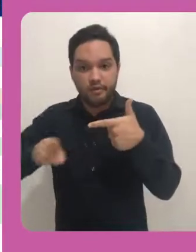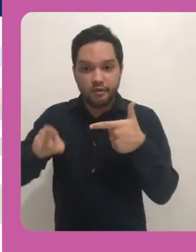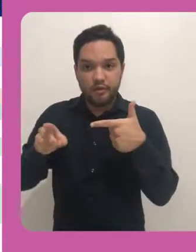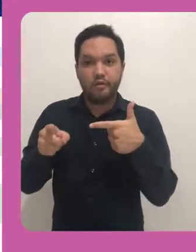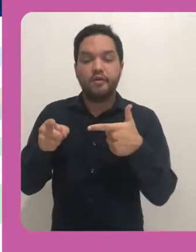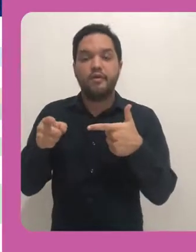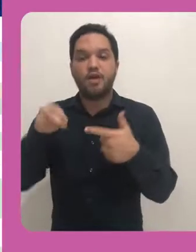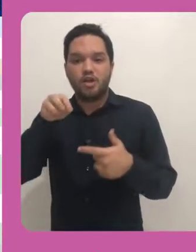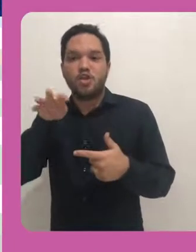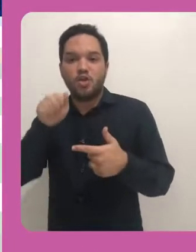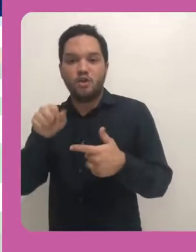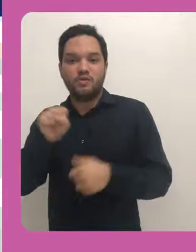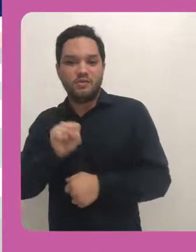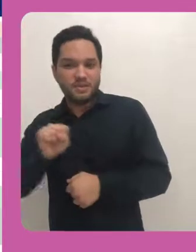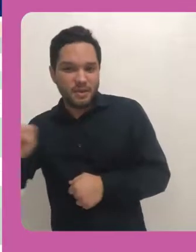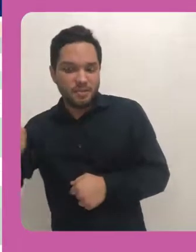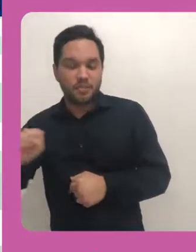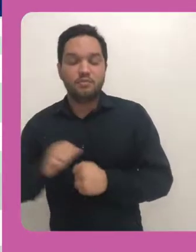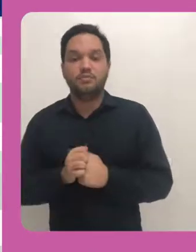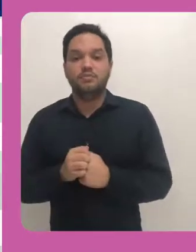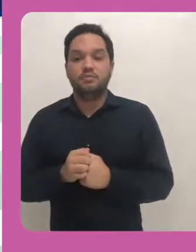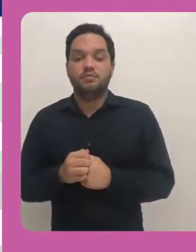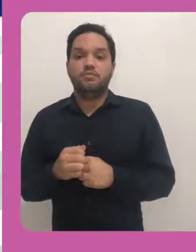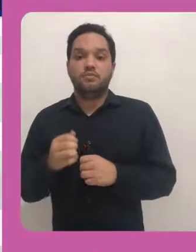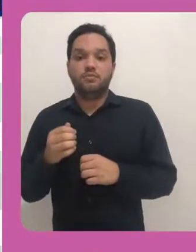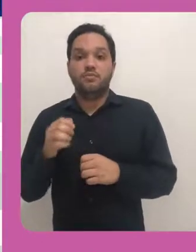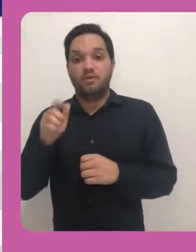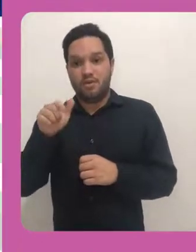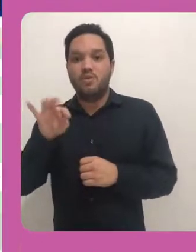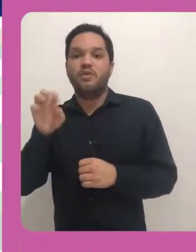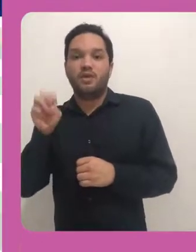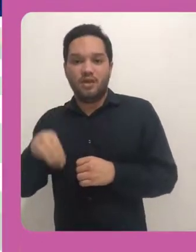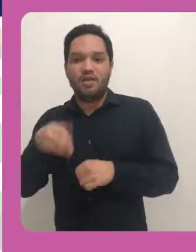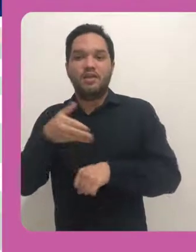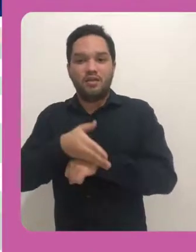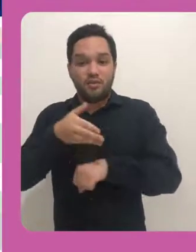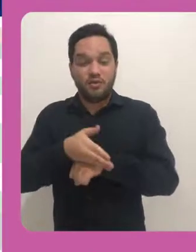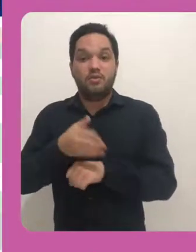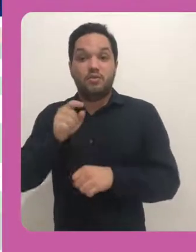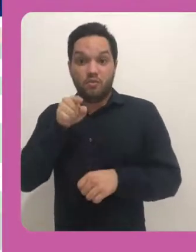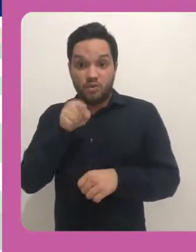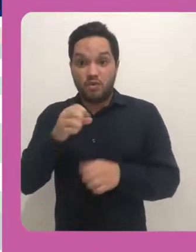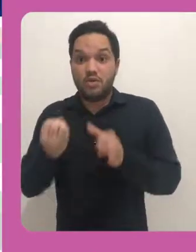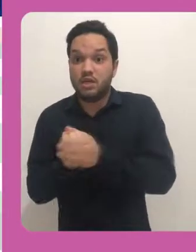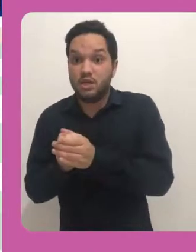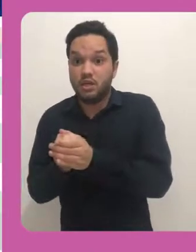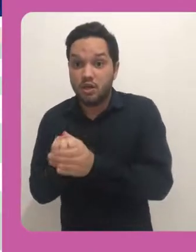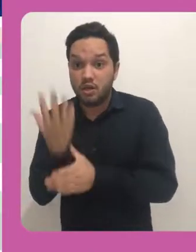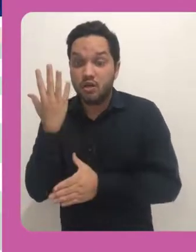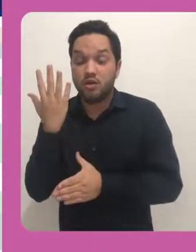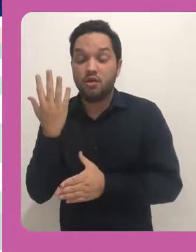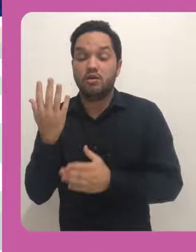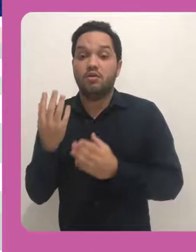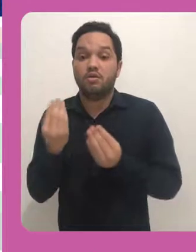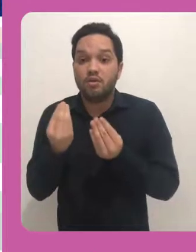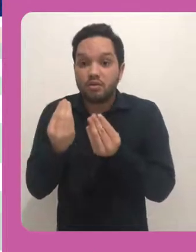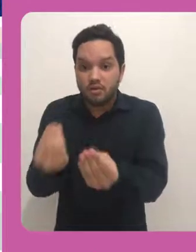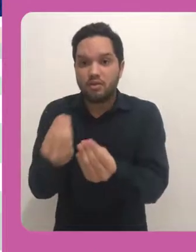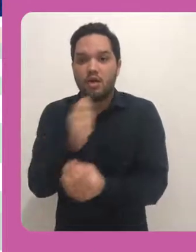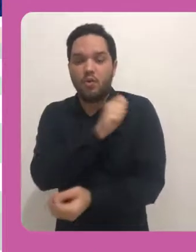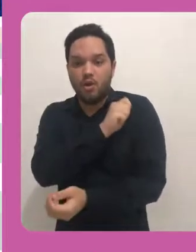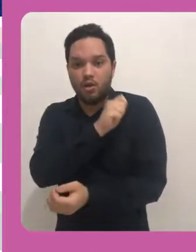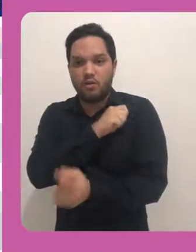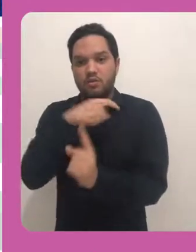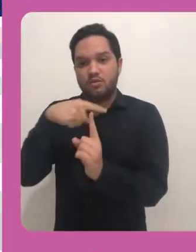dividir pela nota do semestre. É um item, um ponto de participação em que foi criado para